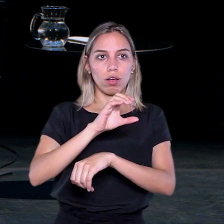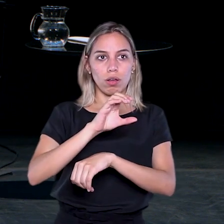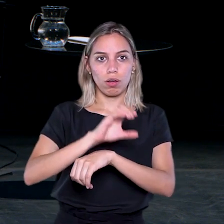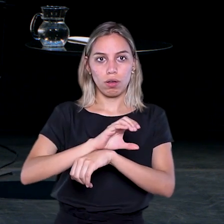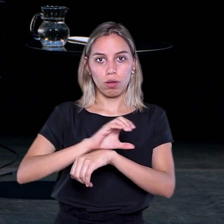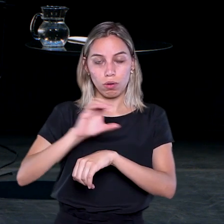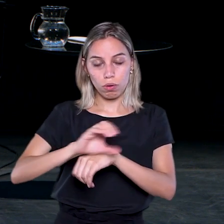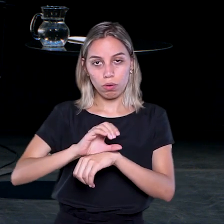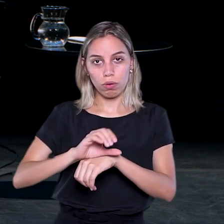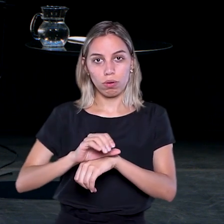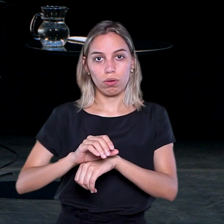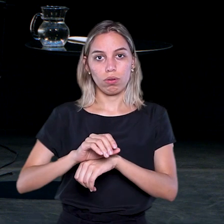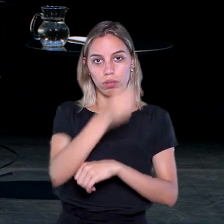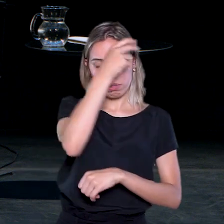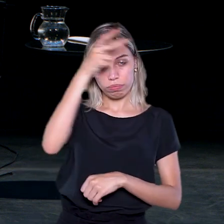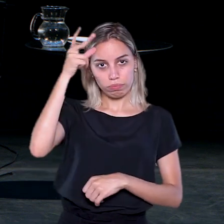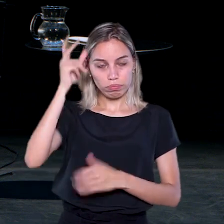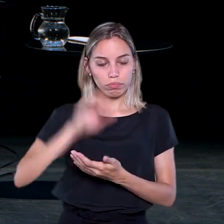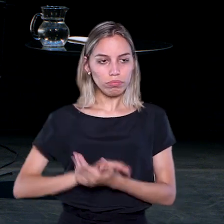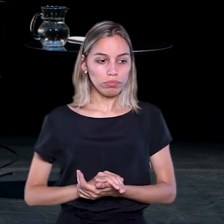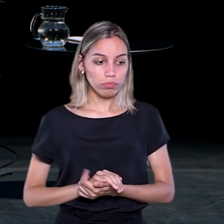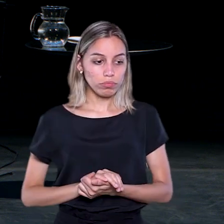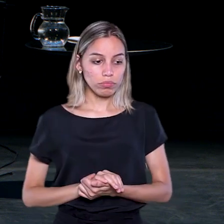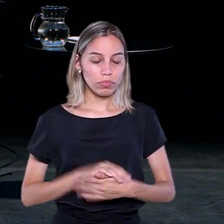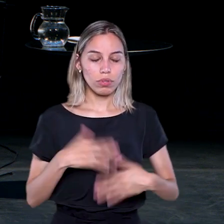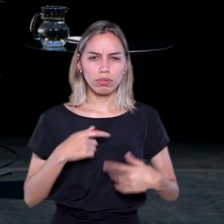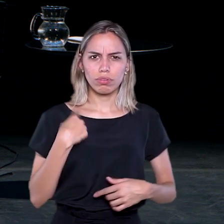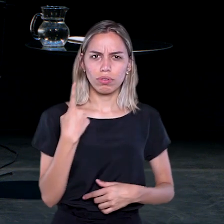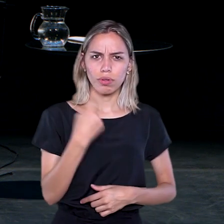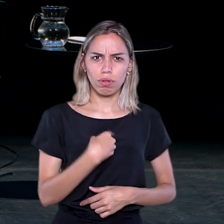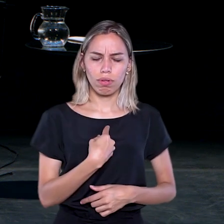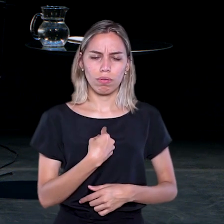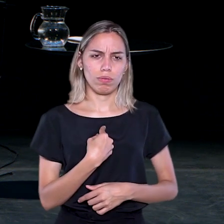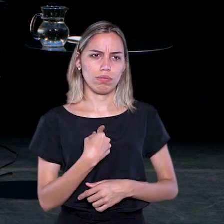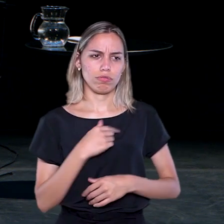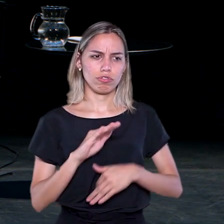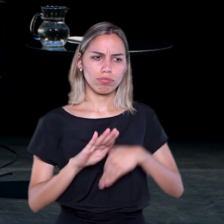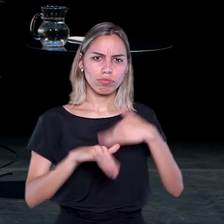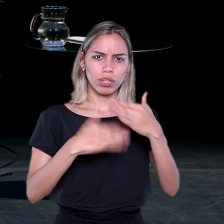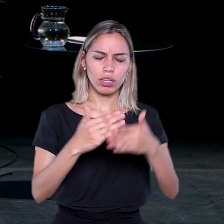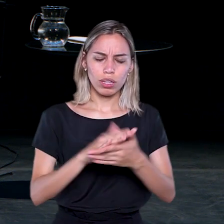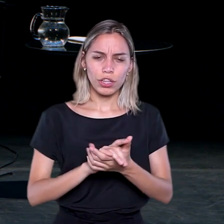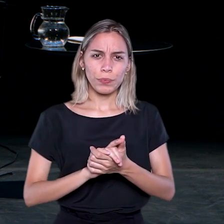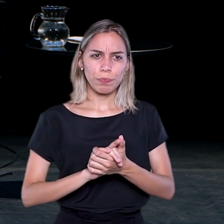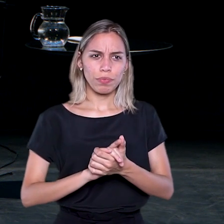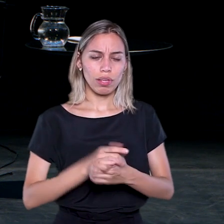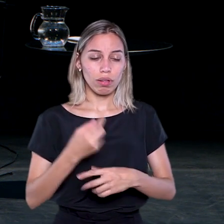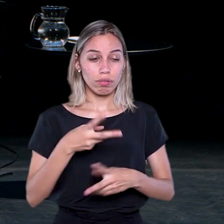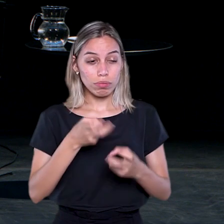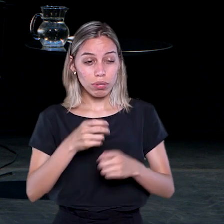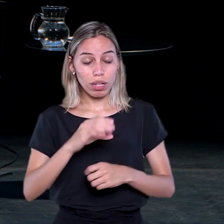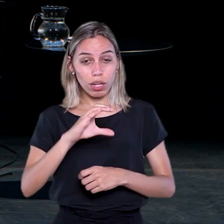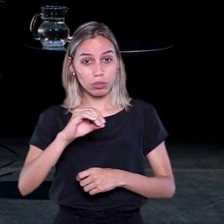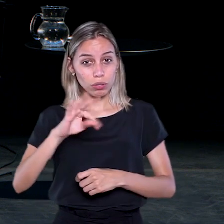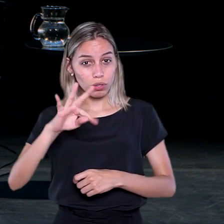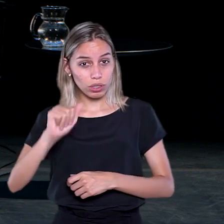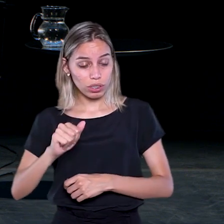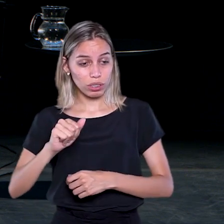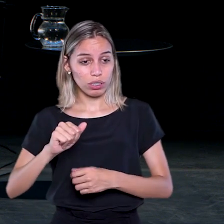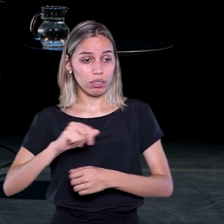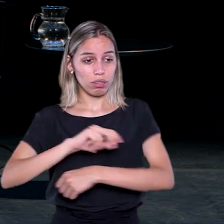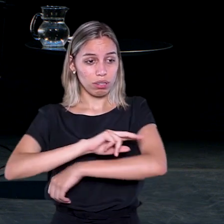brinco assim, quando a gente dá um passo, né, contundente, firme, e eu digo que as cotas raciais são um pequeno passo,